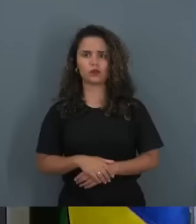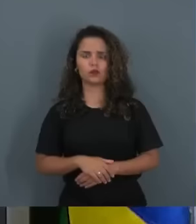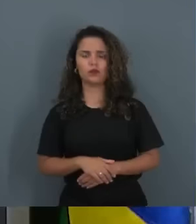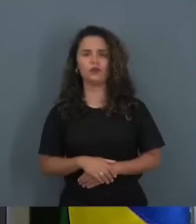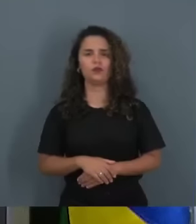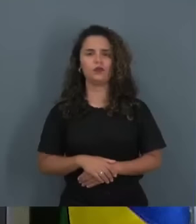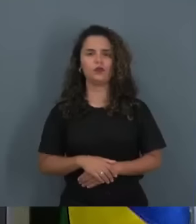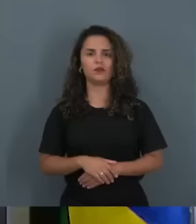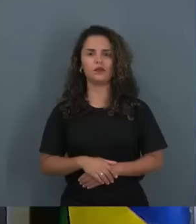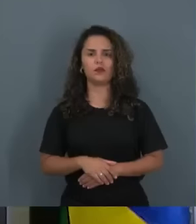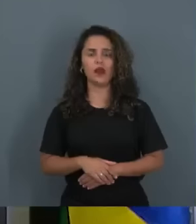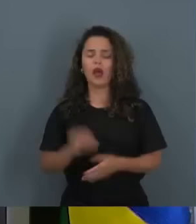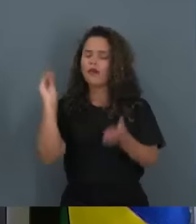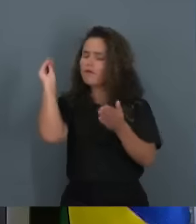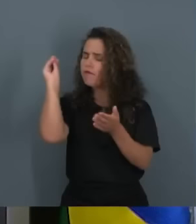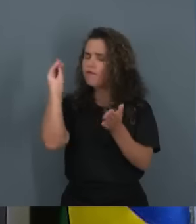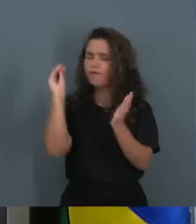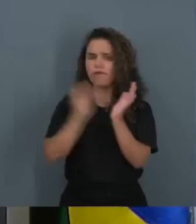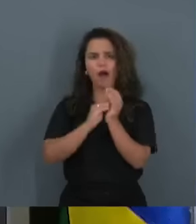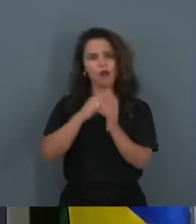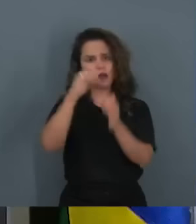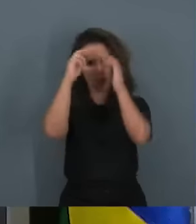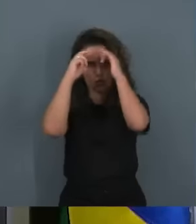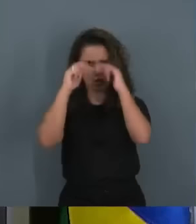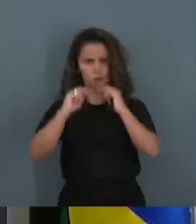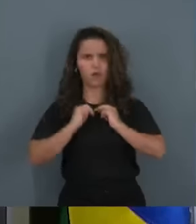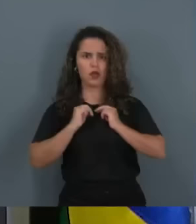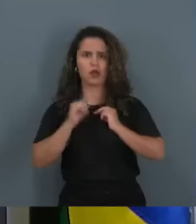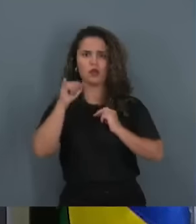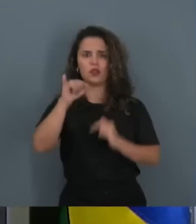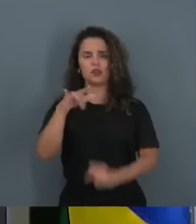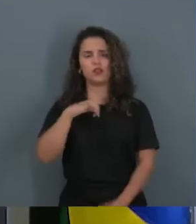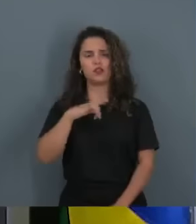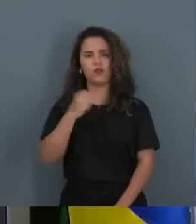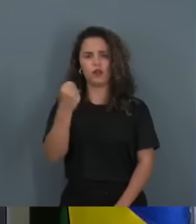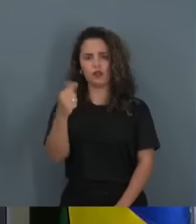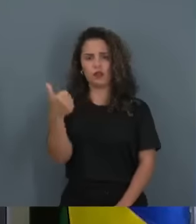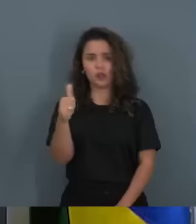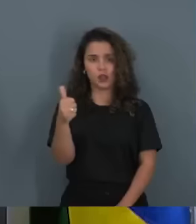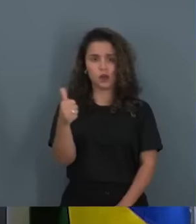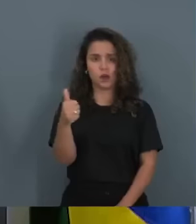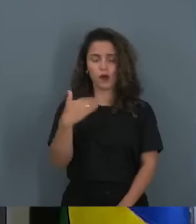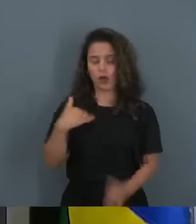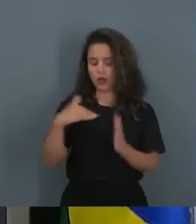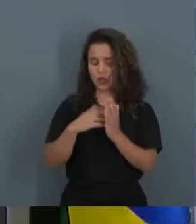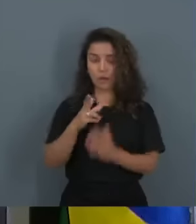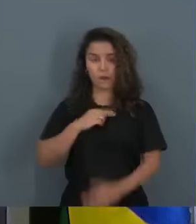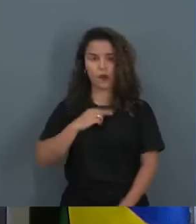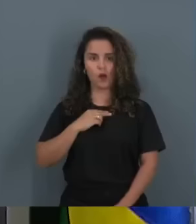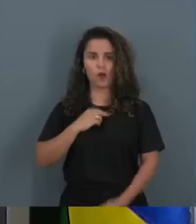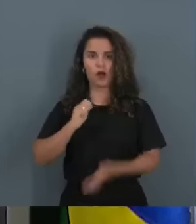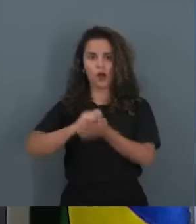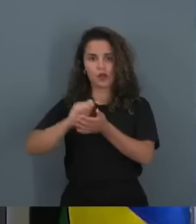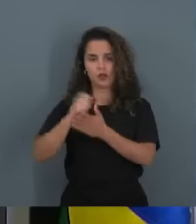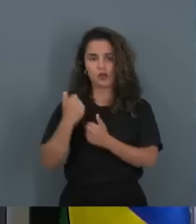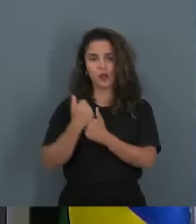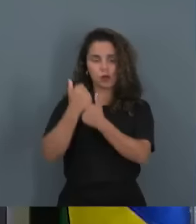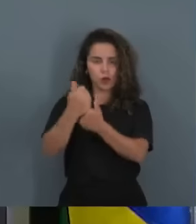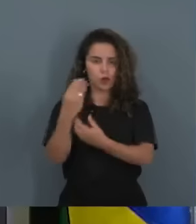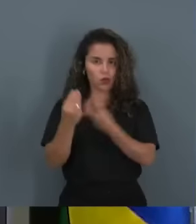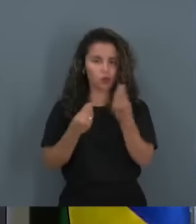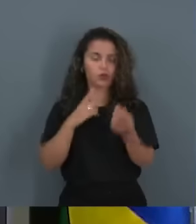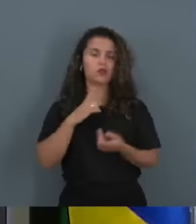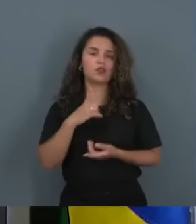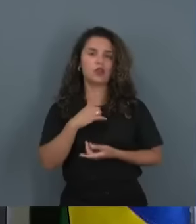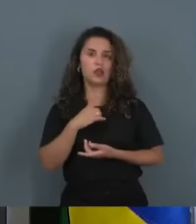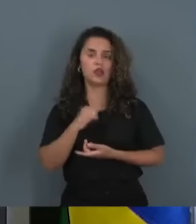Isso é um desrespeito. Se tiver 81, até o dele, a assinatura apoiando, como a gente tem um